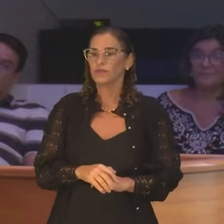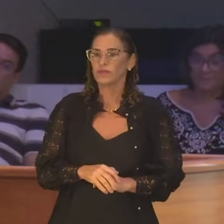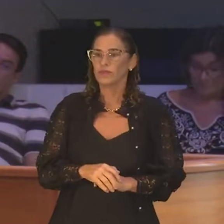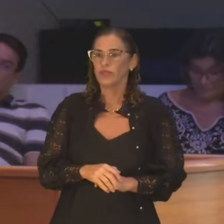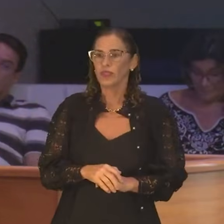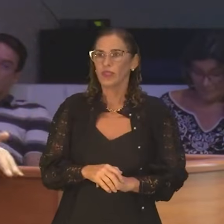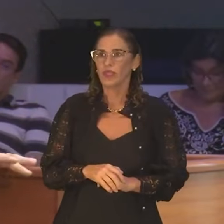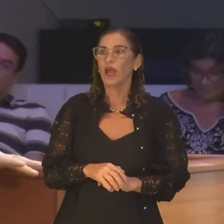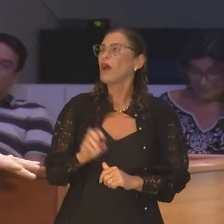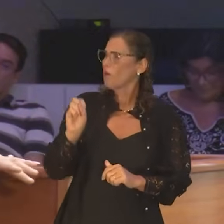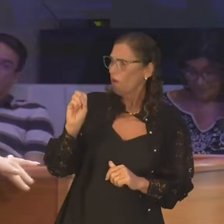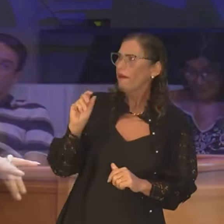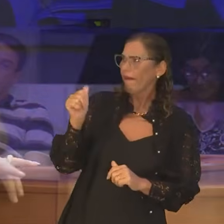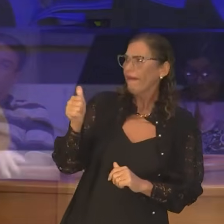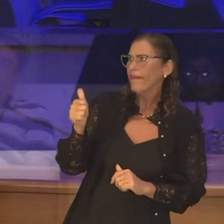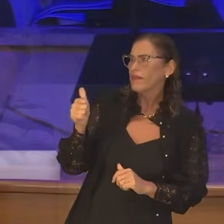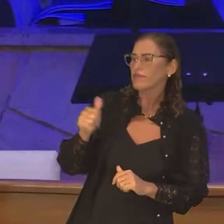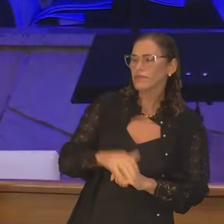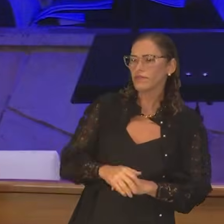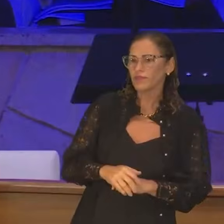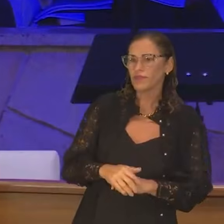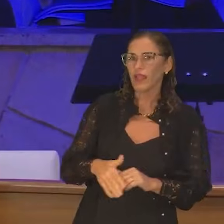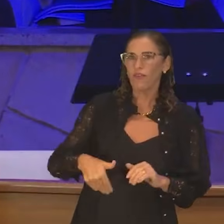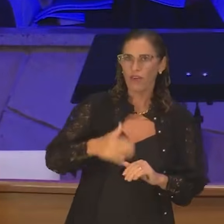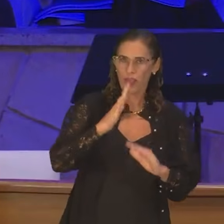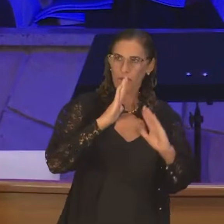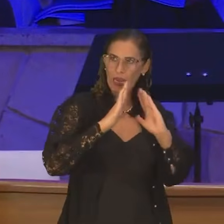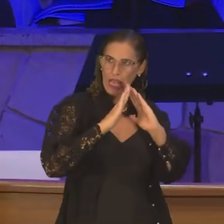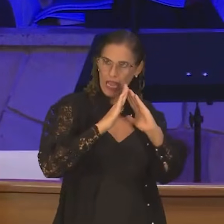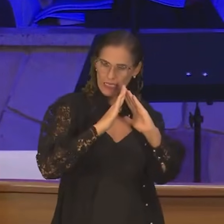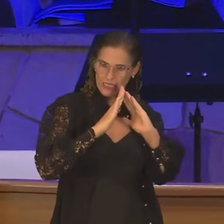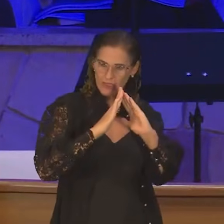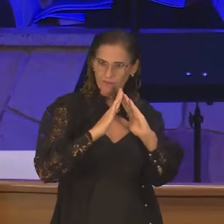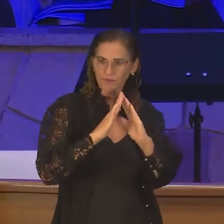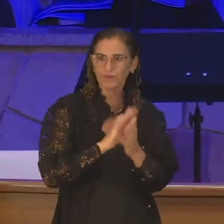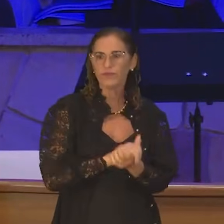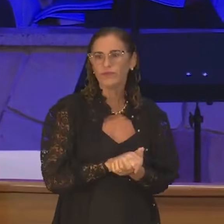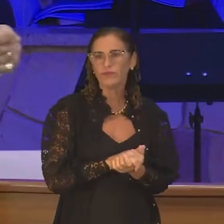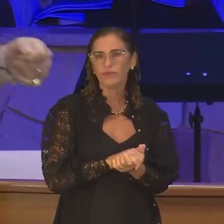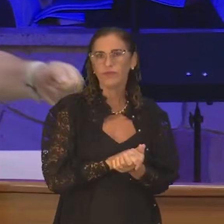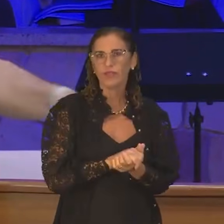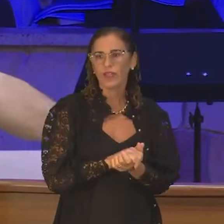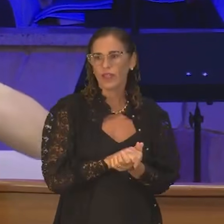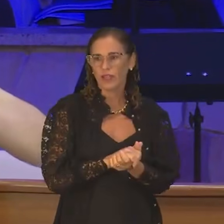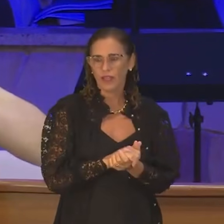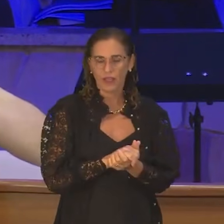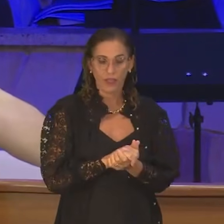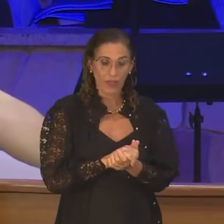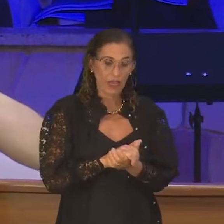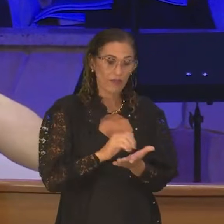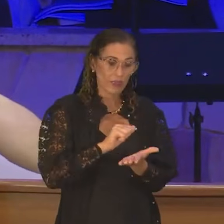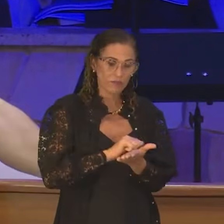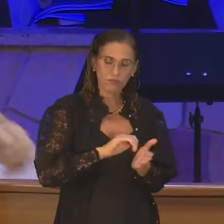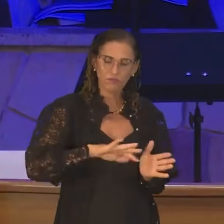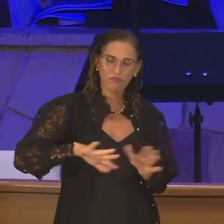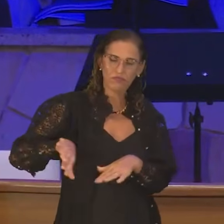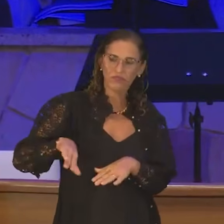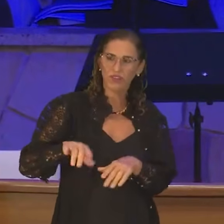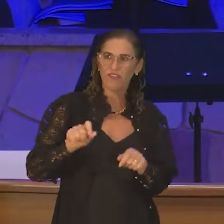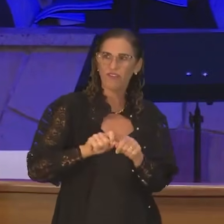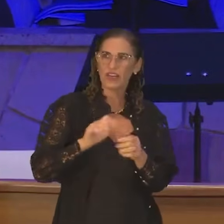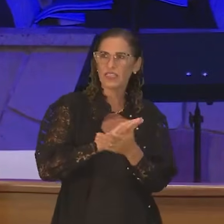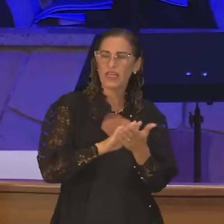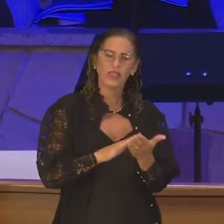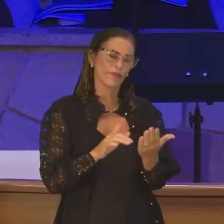Aí você disse, tudo bem. Aí você vai para casa, você lança a tarefa à parte, não faz e senta